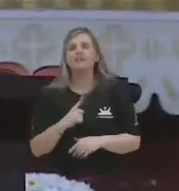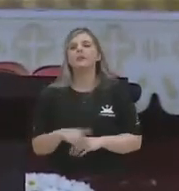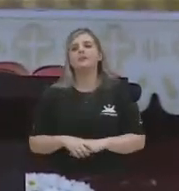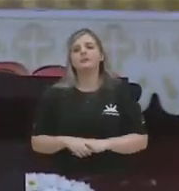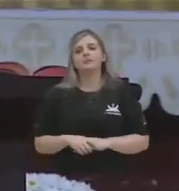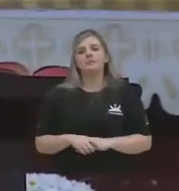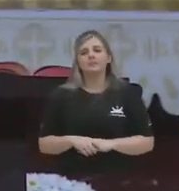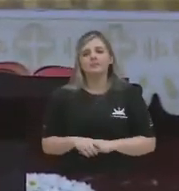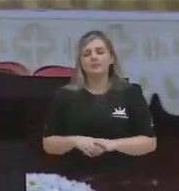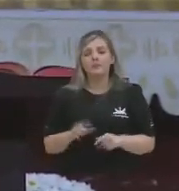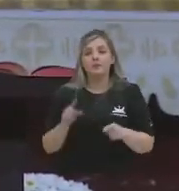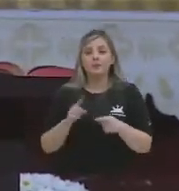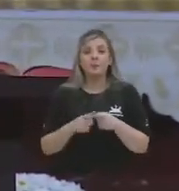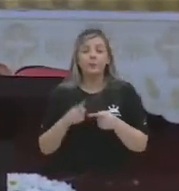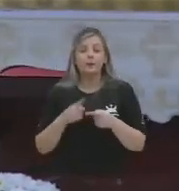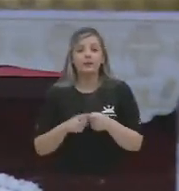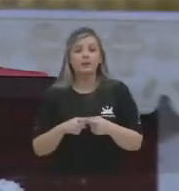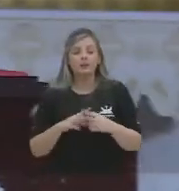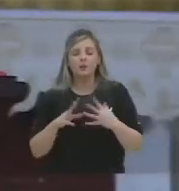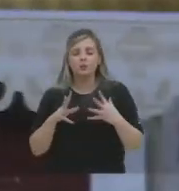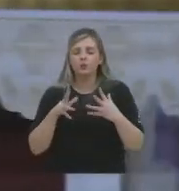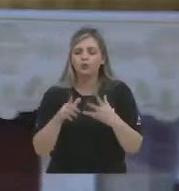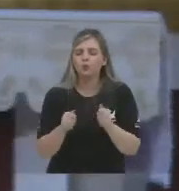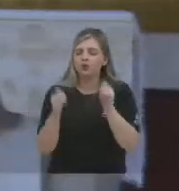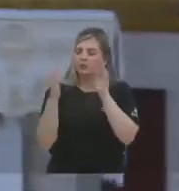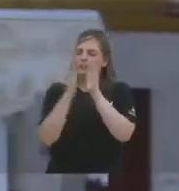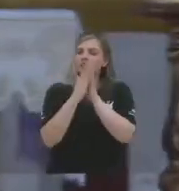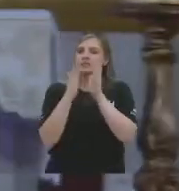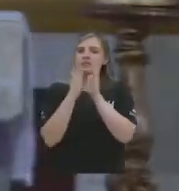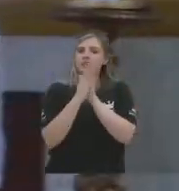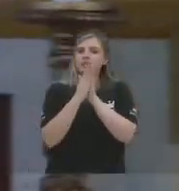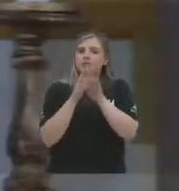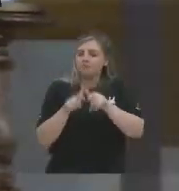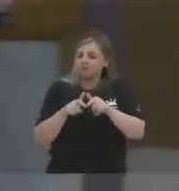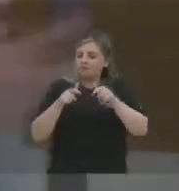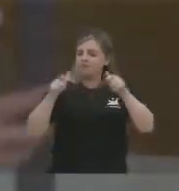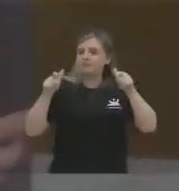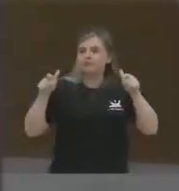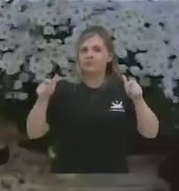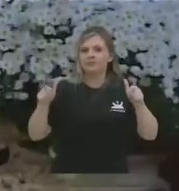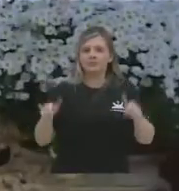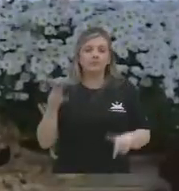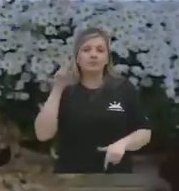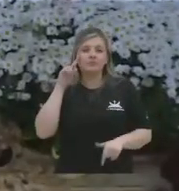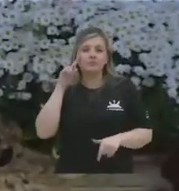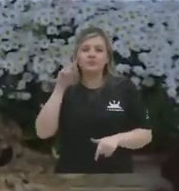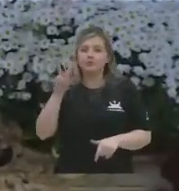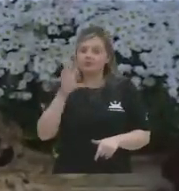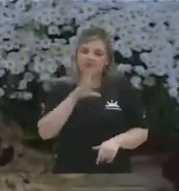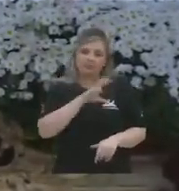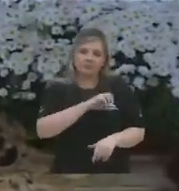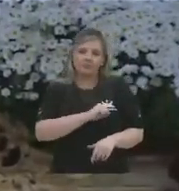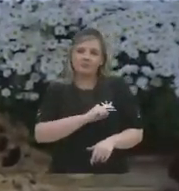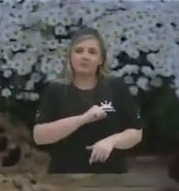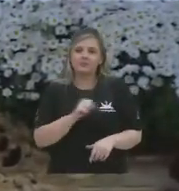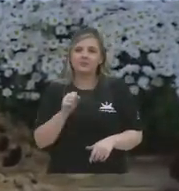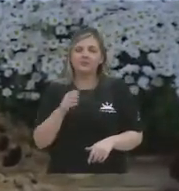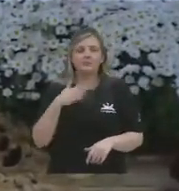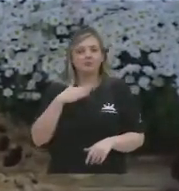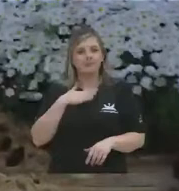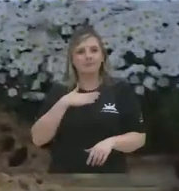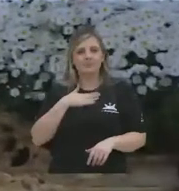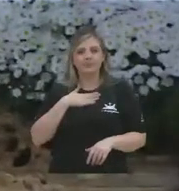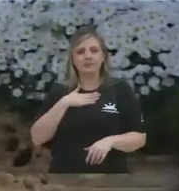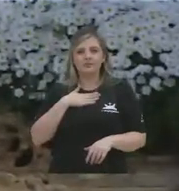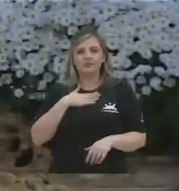para em tudo ver a presença e a grandeza do amor que me projetou,